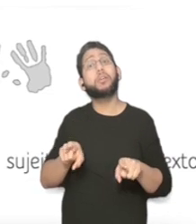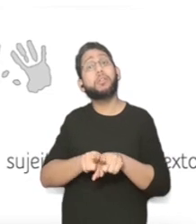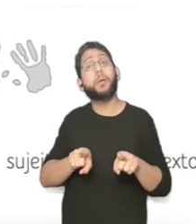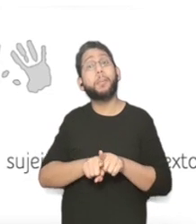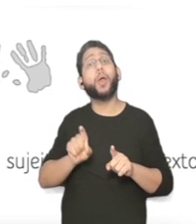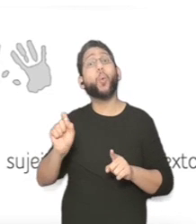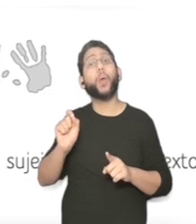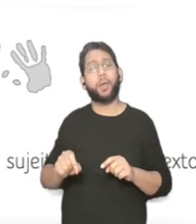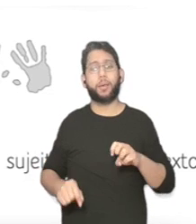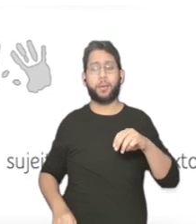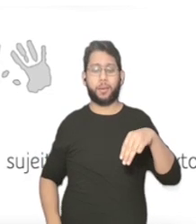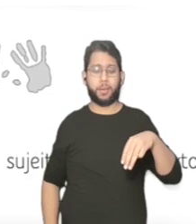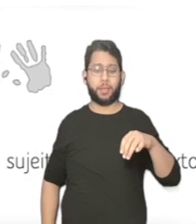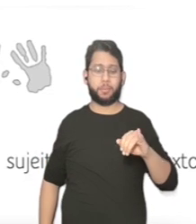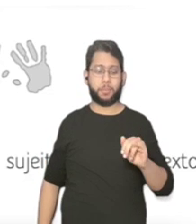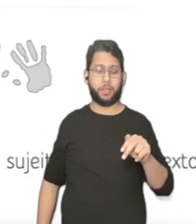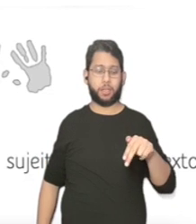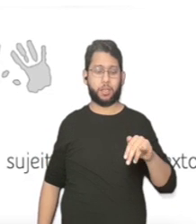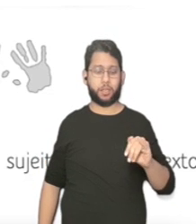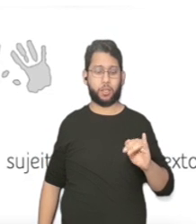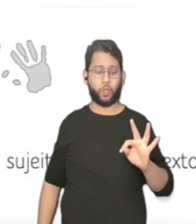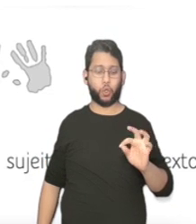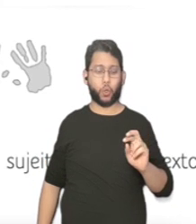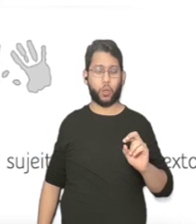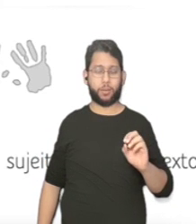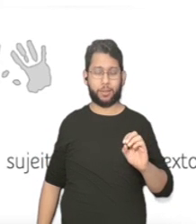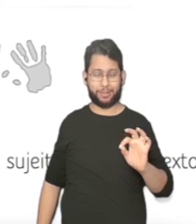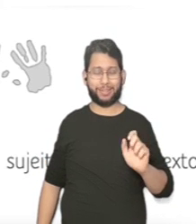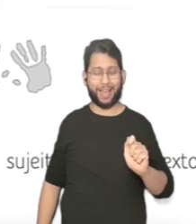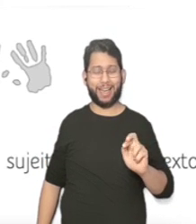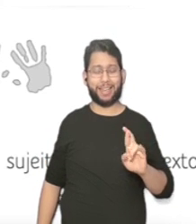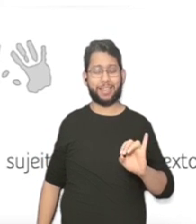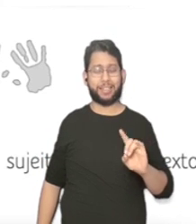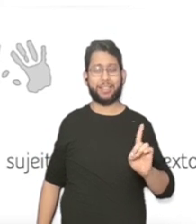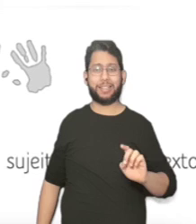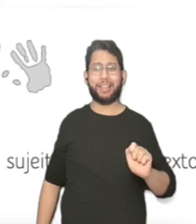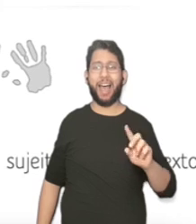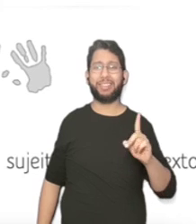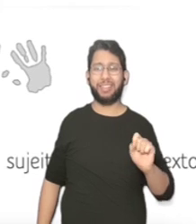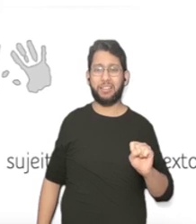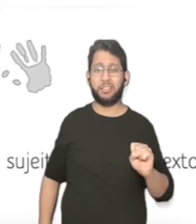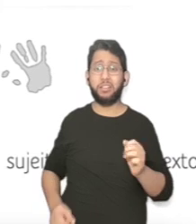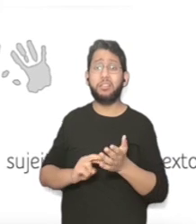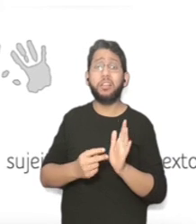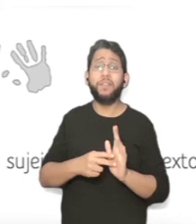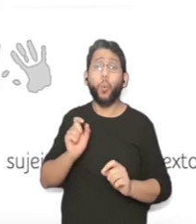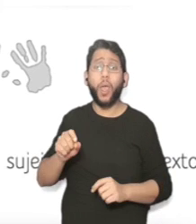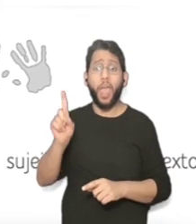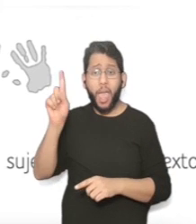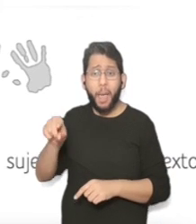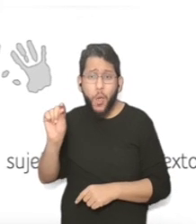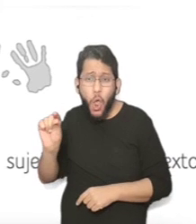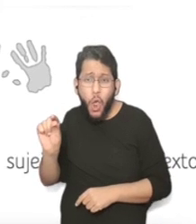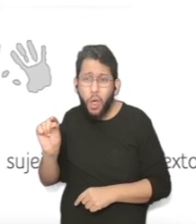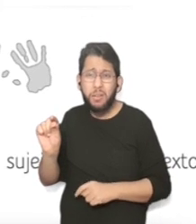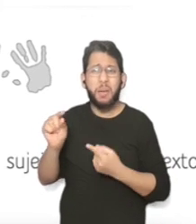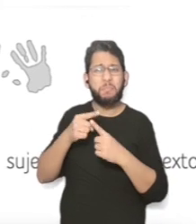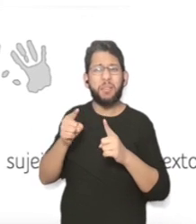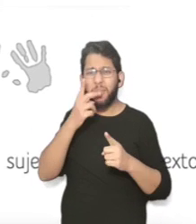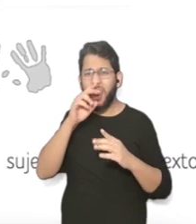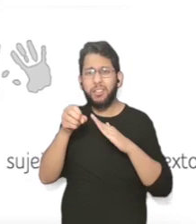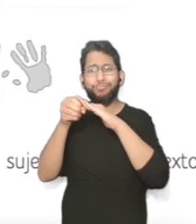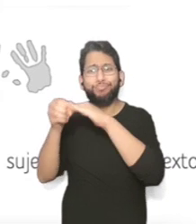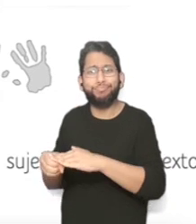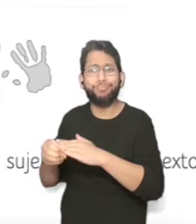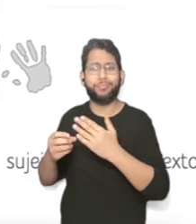acontece que elas podem ser minoritarizadas ou contextos minoritários, porque são tornadas minorias.